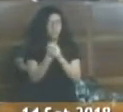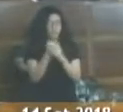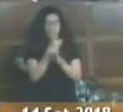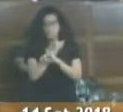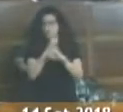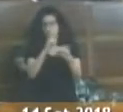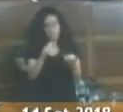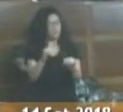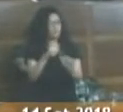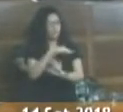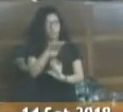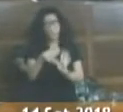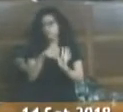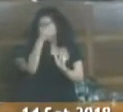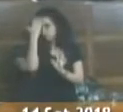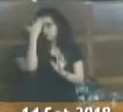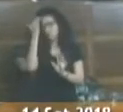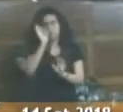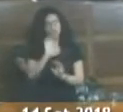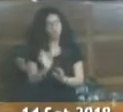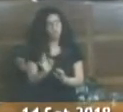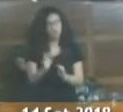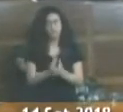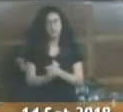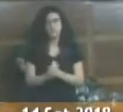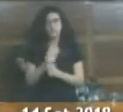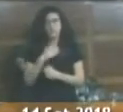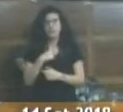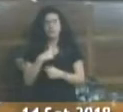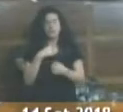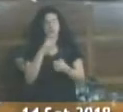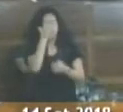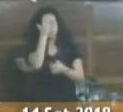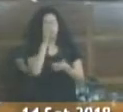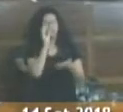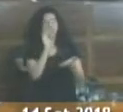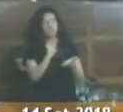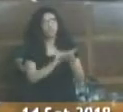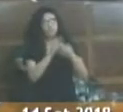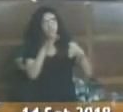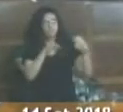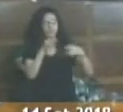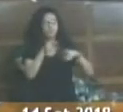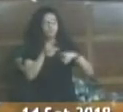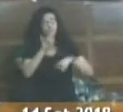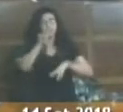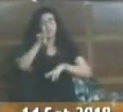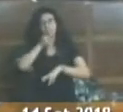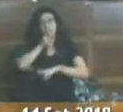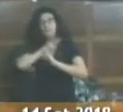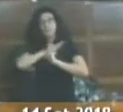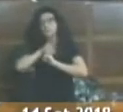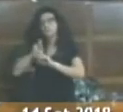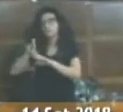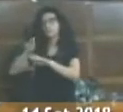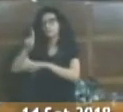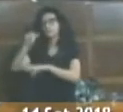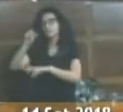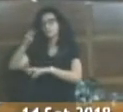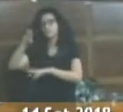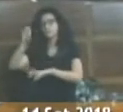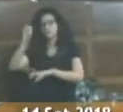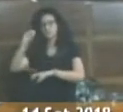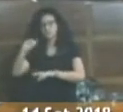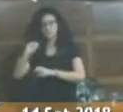informação não chegou a todos, né? Eu acho injusto deixar essa responsabilidade só para a comunidade de Palmas, de convidar as